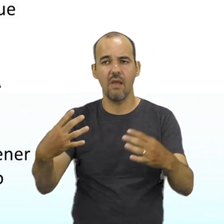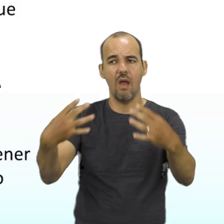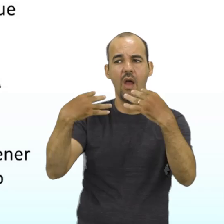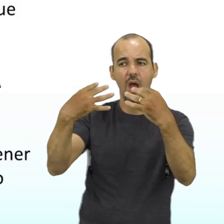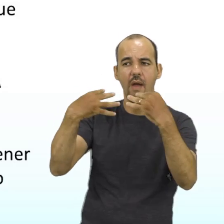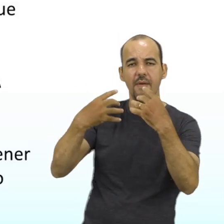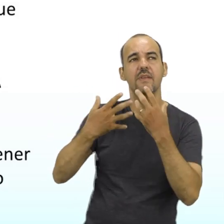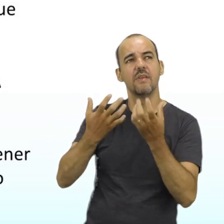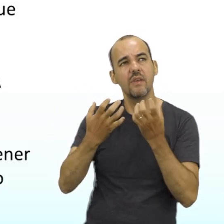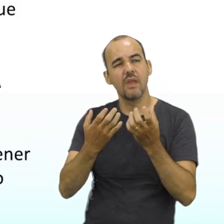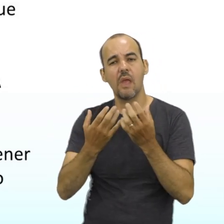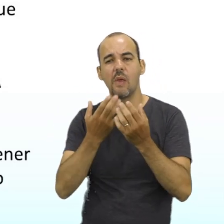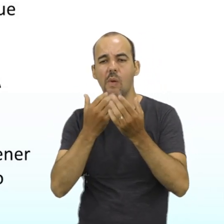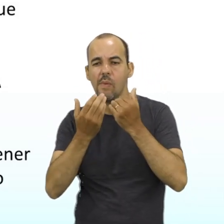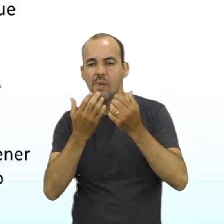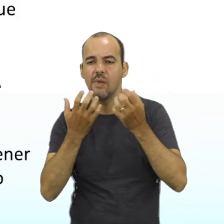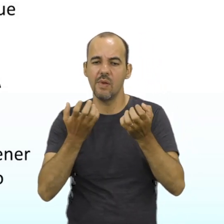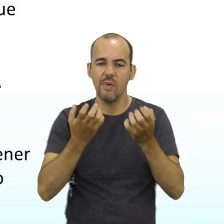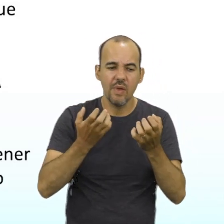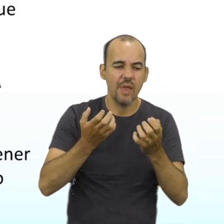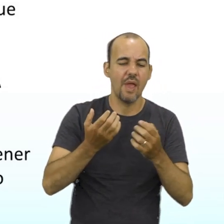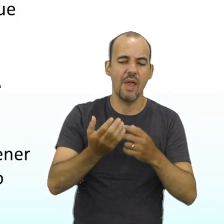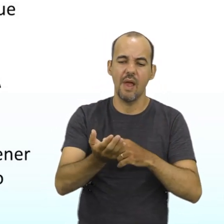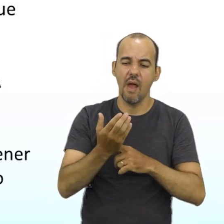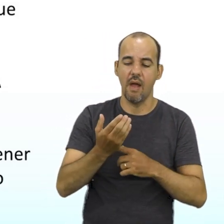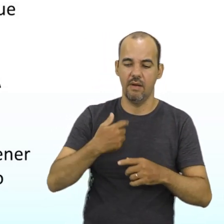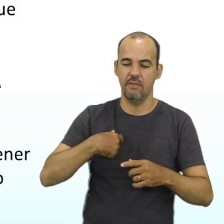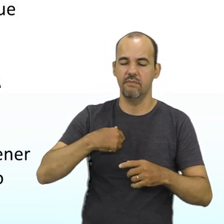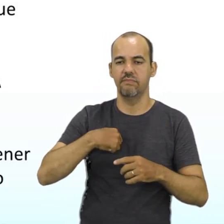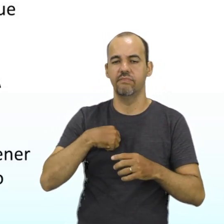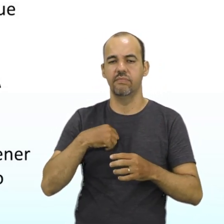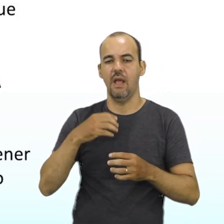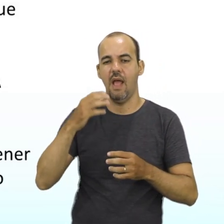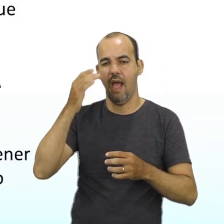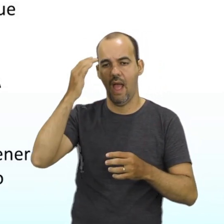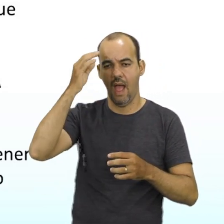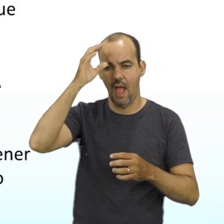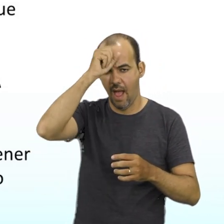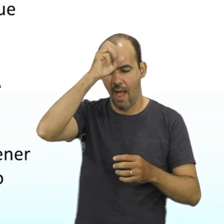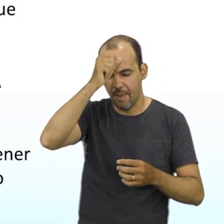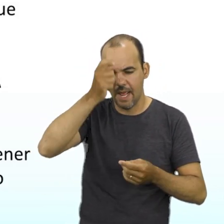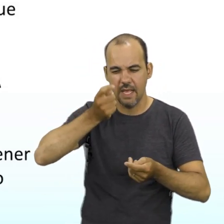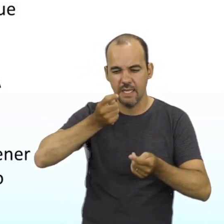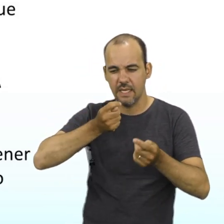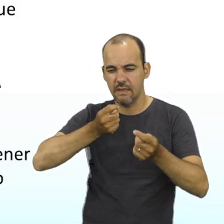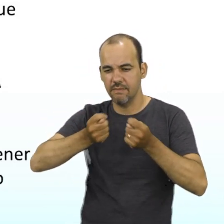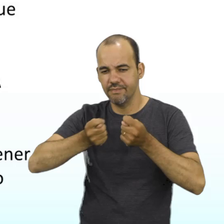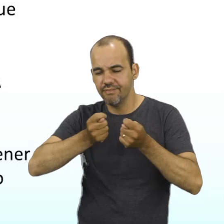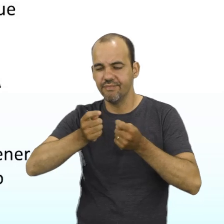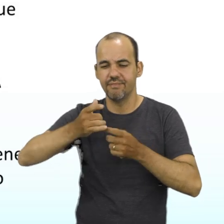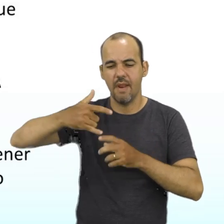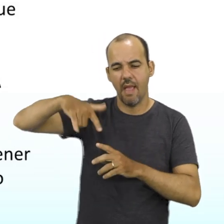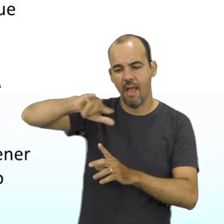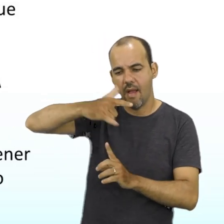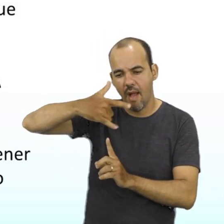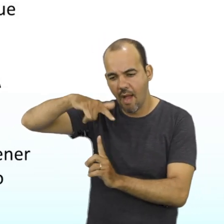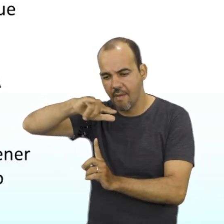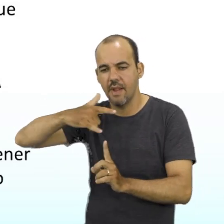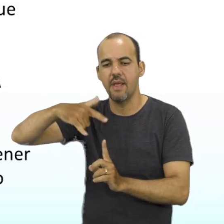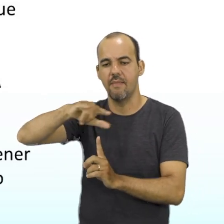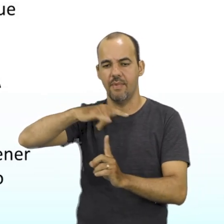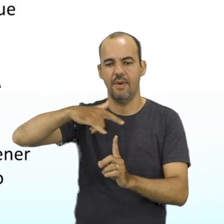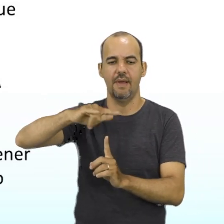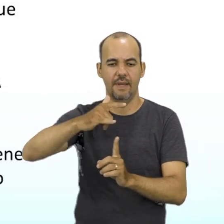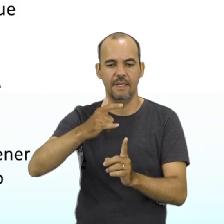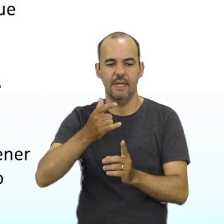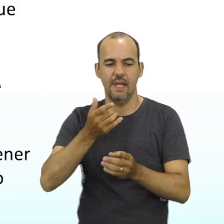pedir comida, para pedir ajuda, ou simplesmente para manter ocupado la gente, que no caso são os pais, né? Então,